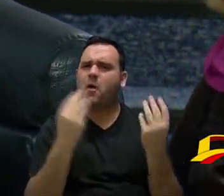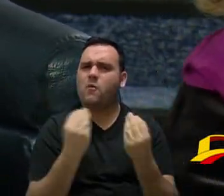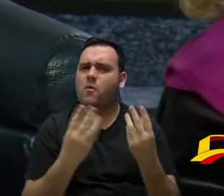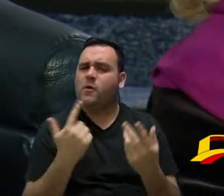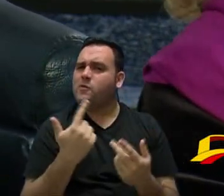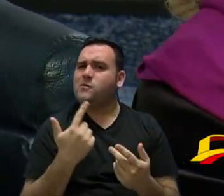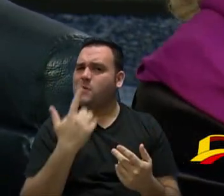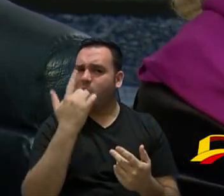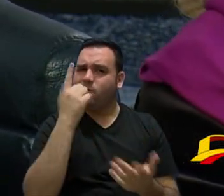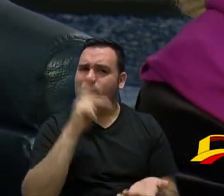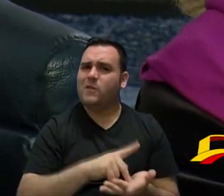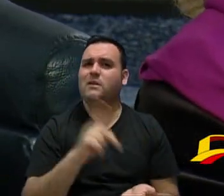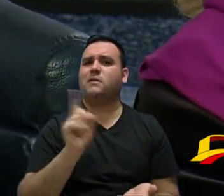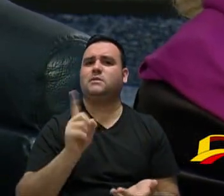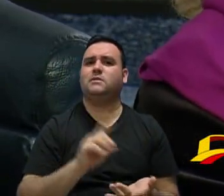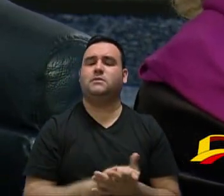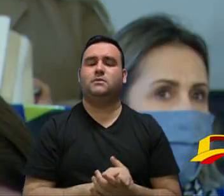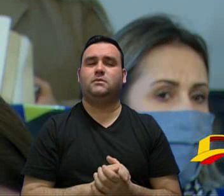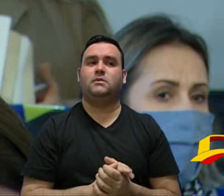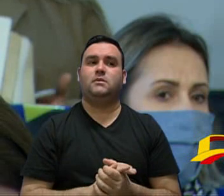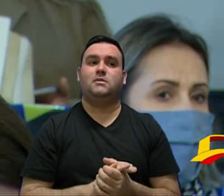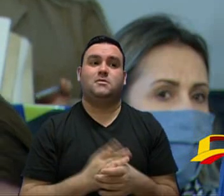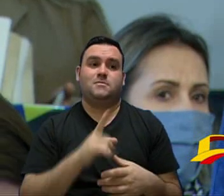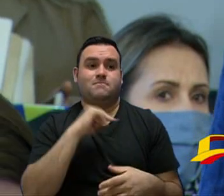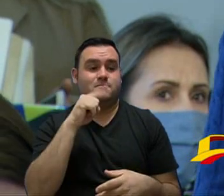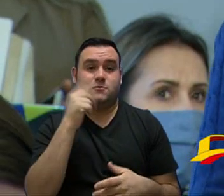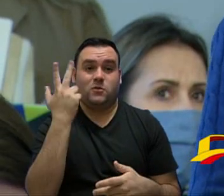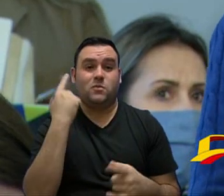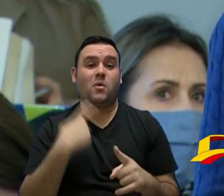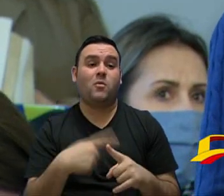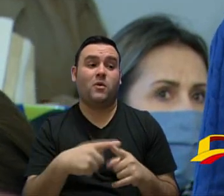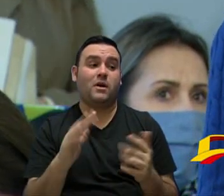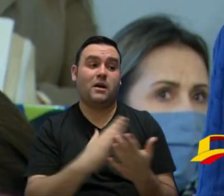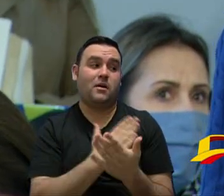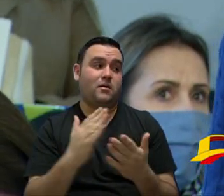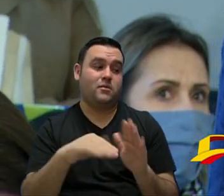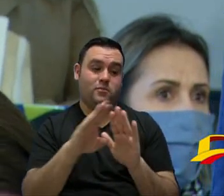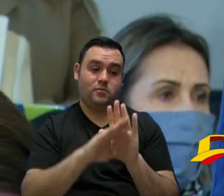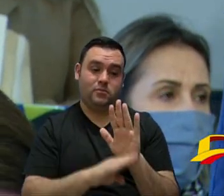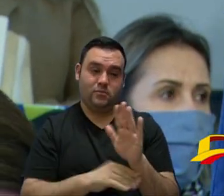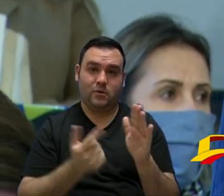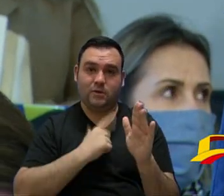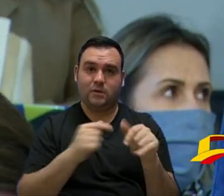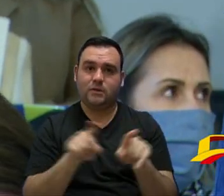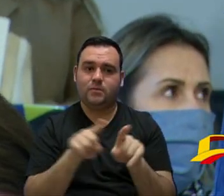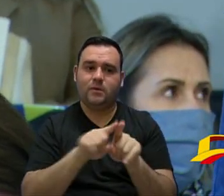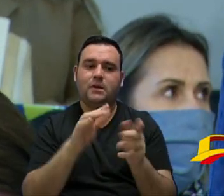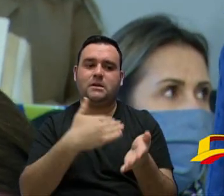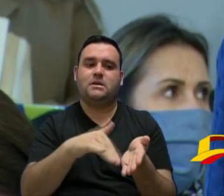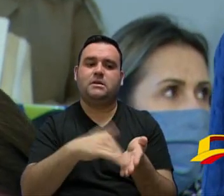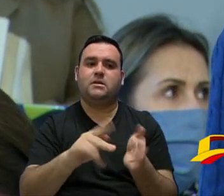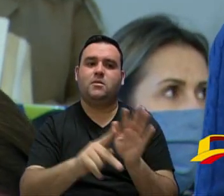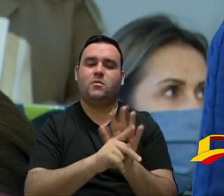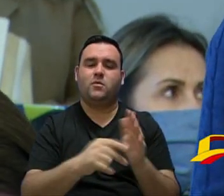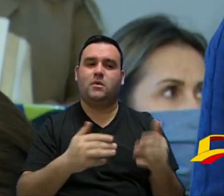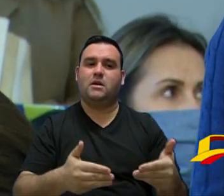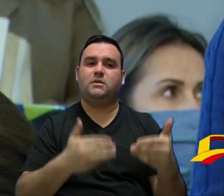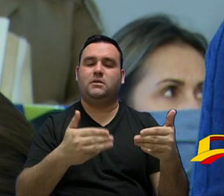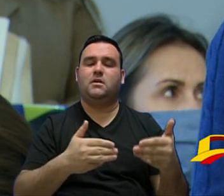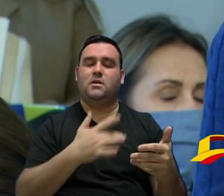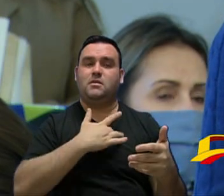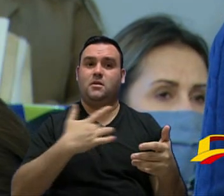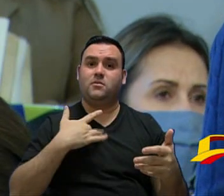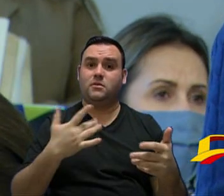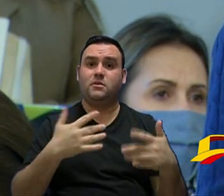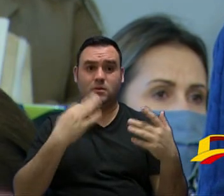normal não é não é fato não tem como acontecer normal porque tem algumas normas vigentes até da secretaria da saúde em